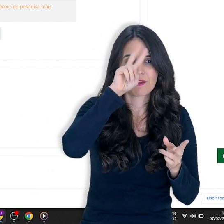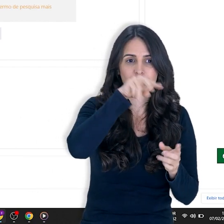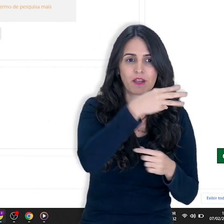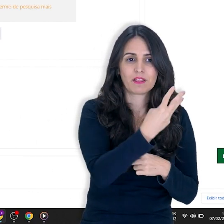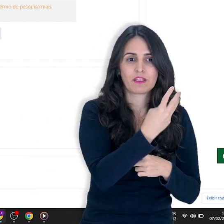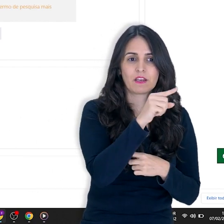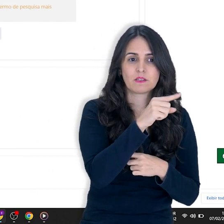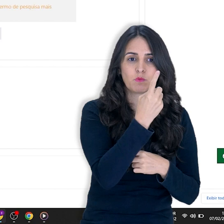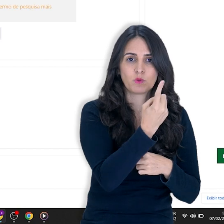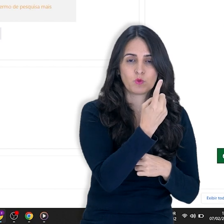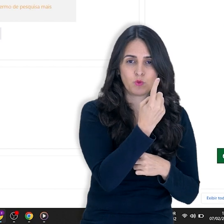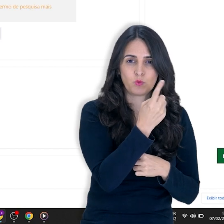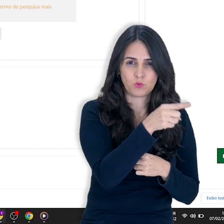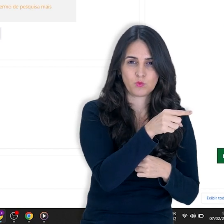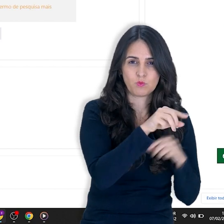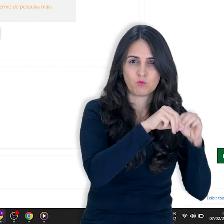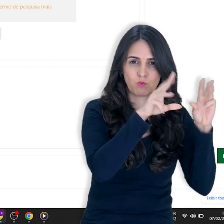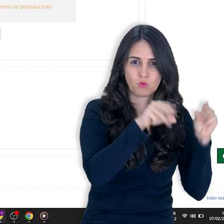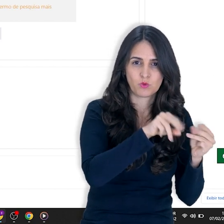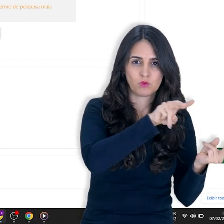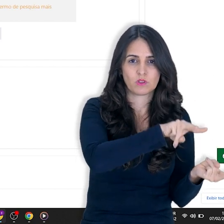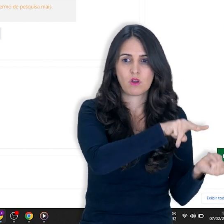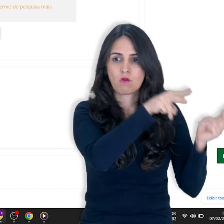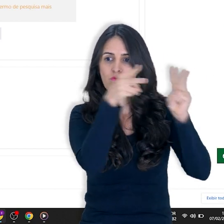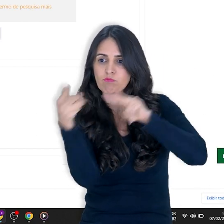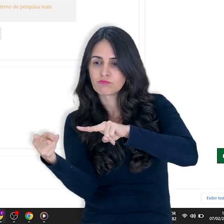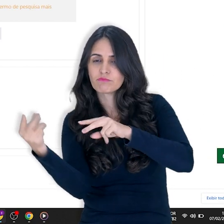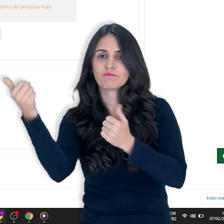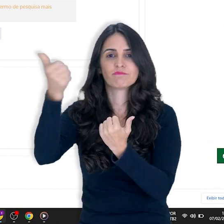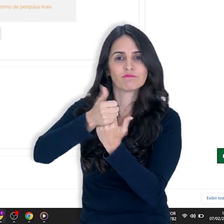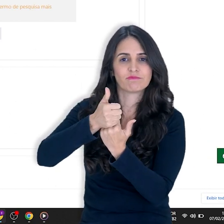colocar exatamente o que você está trazendo do Moodle